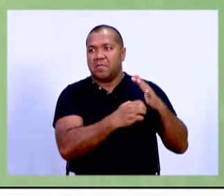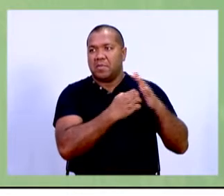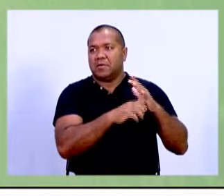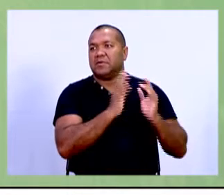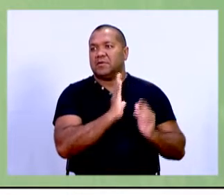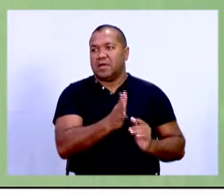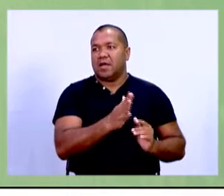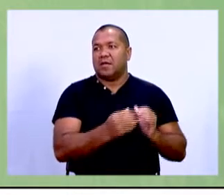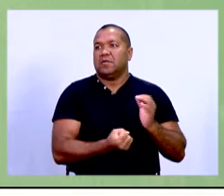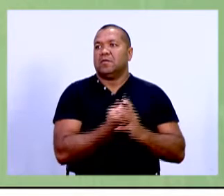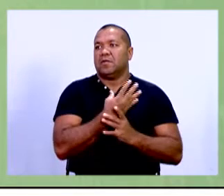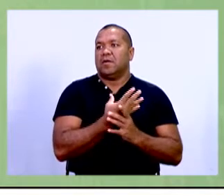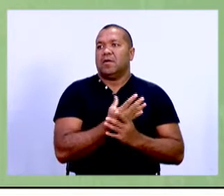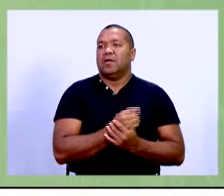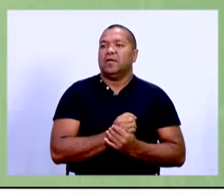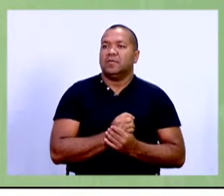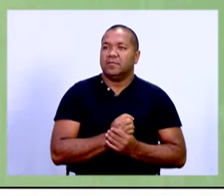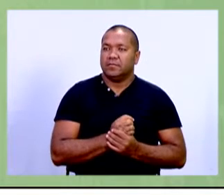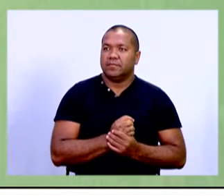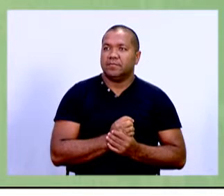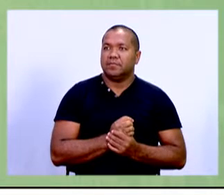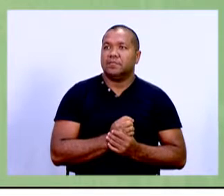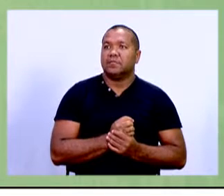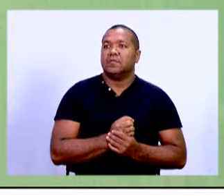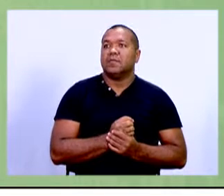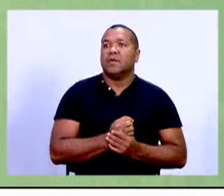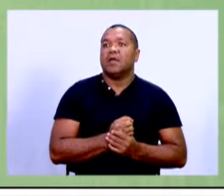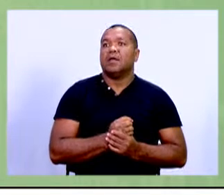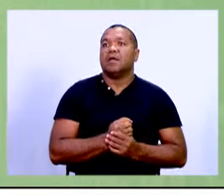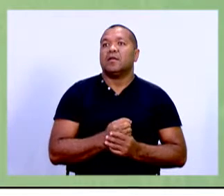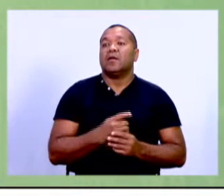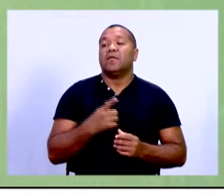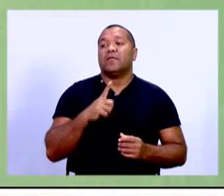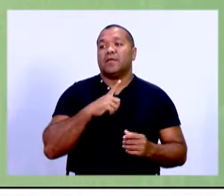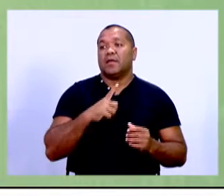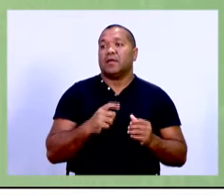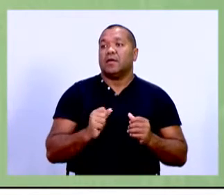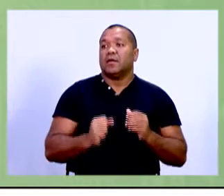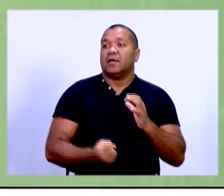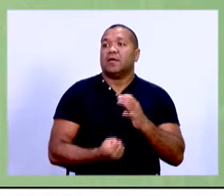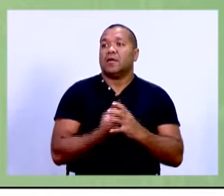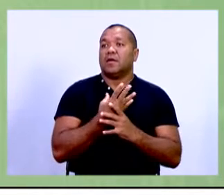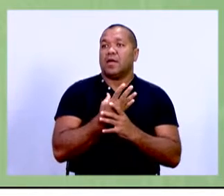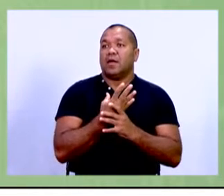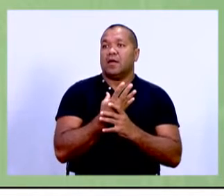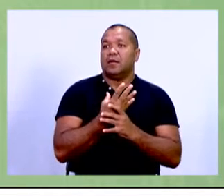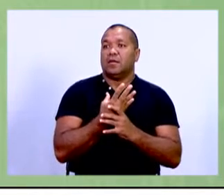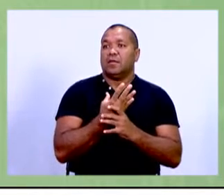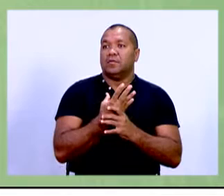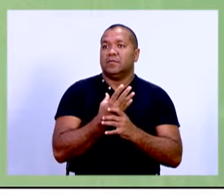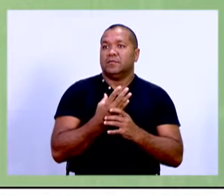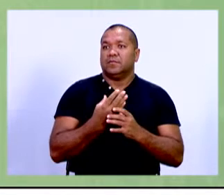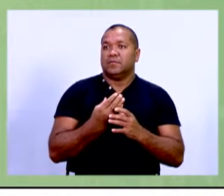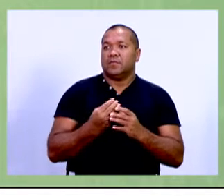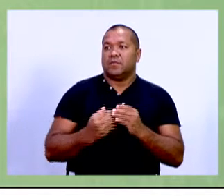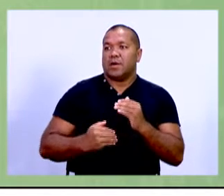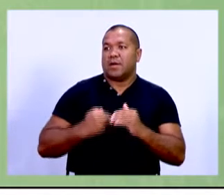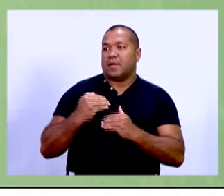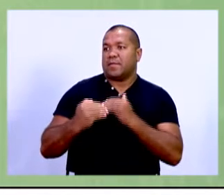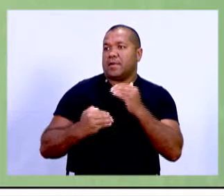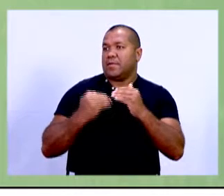projetista e como analista. Então, será gerada uma implementação no cenário da